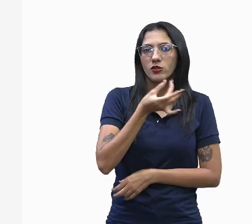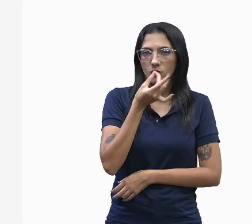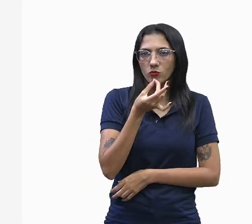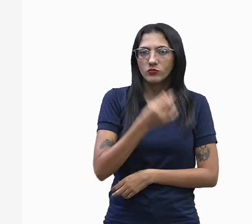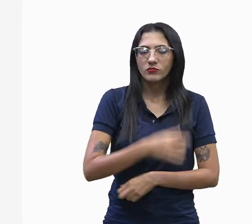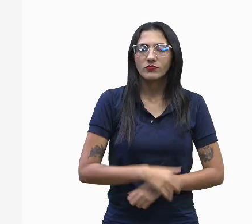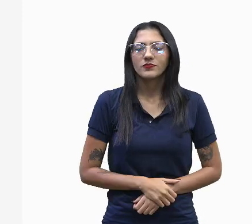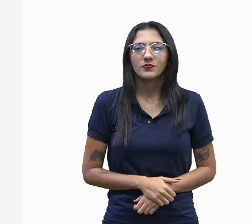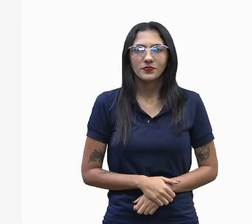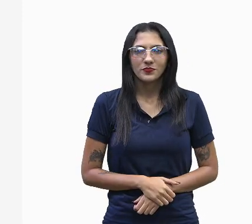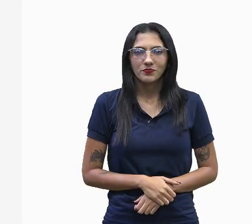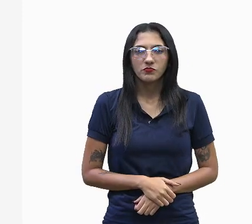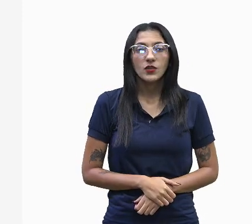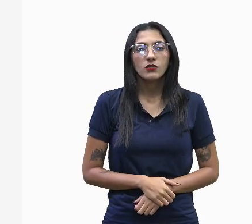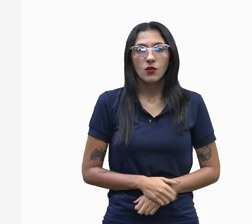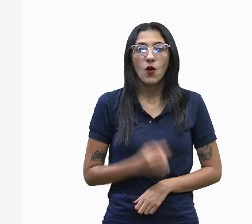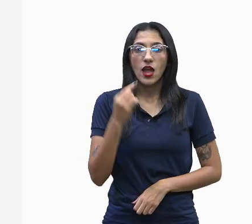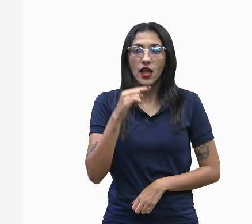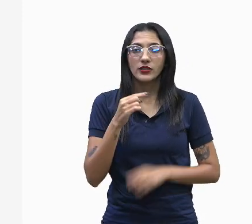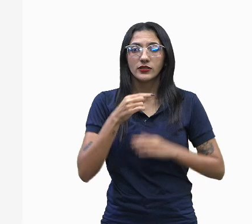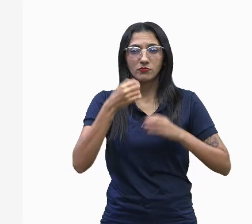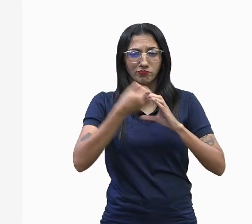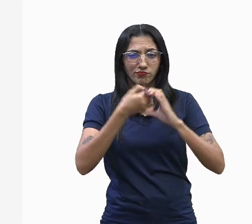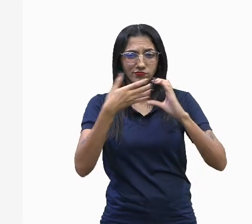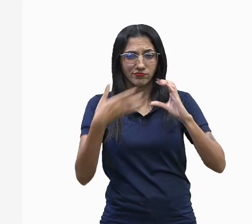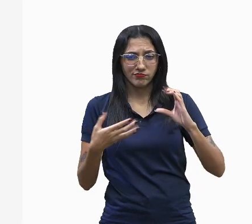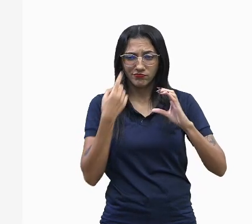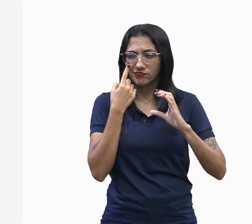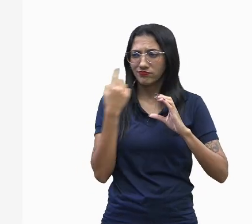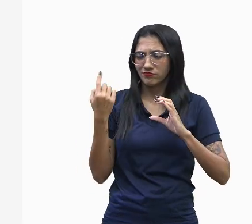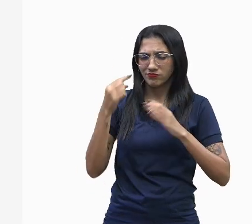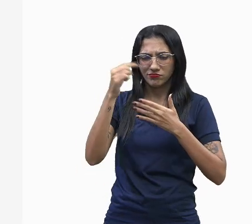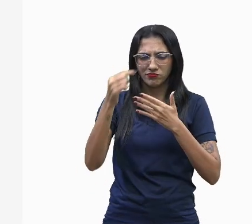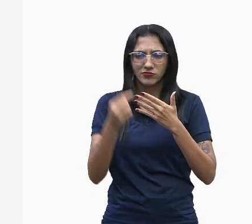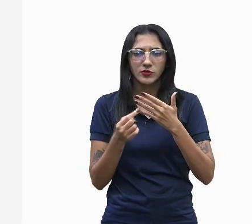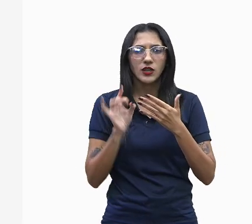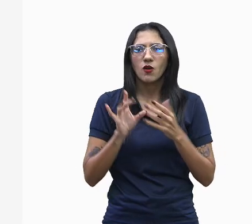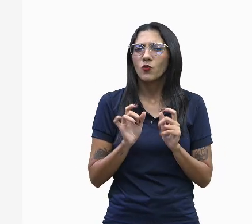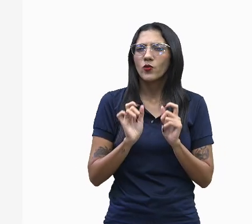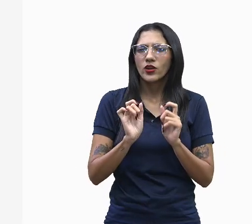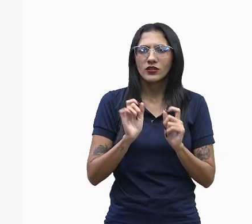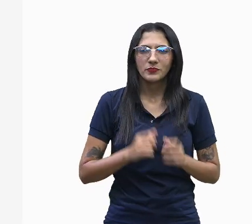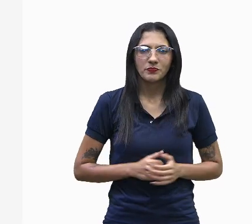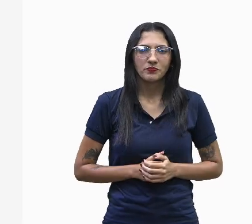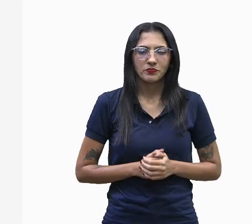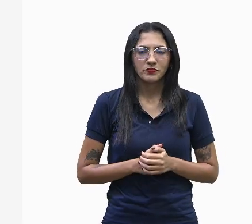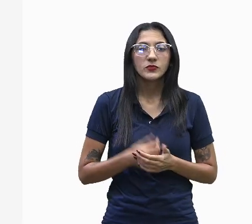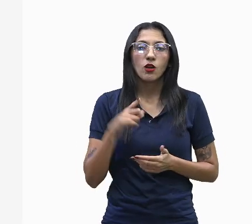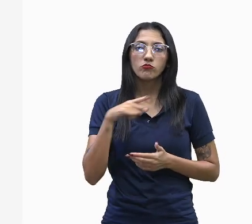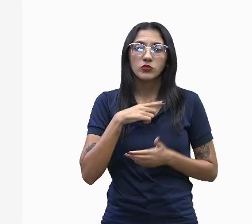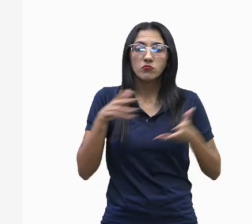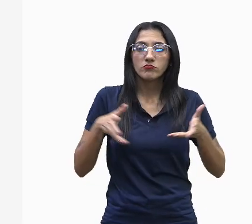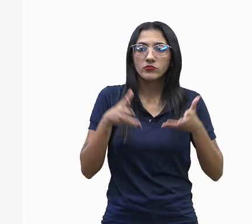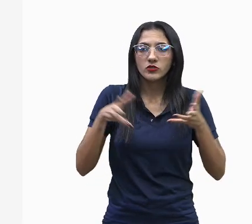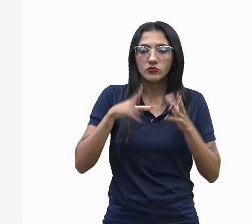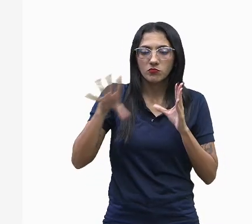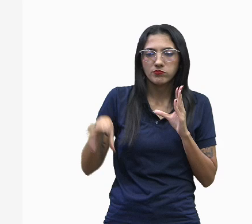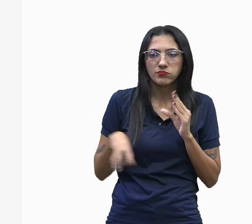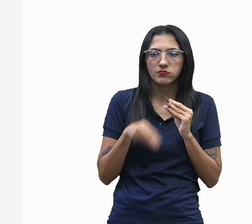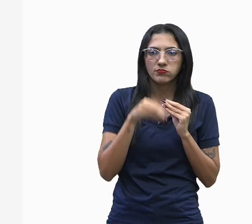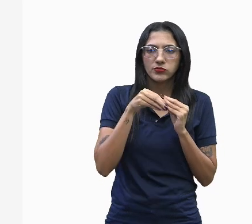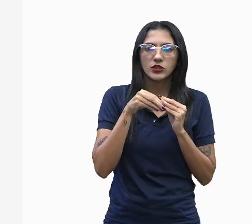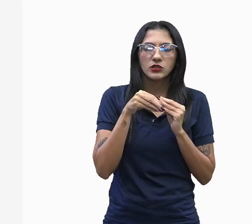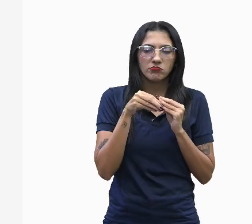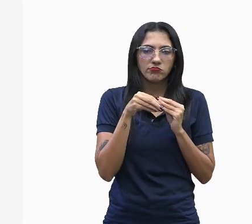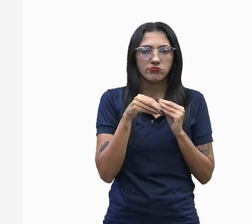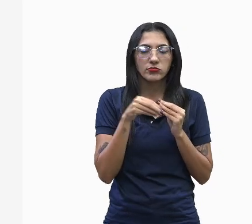Então, as características da intertextualidade nada mais é que enriquecer o repertório cultural do